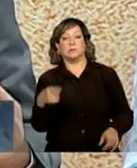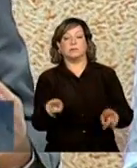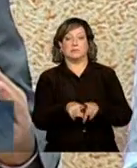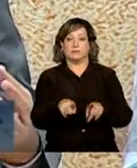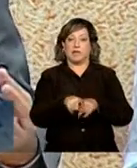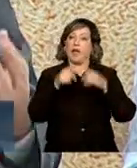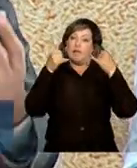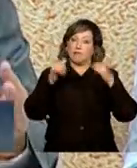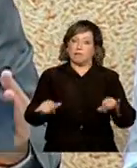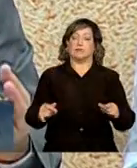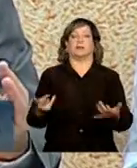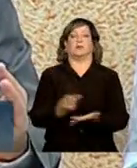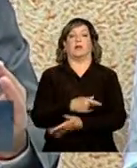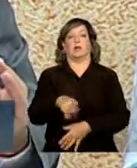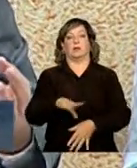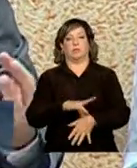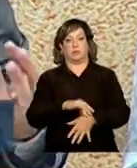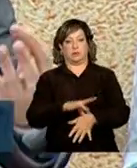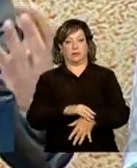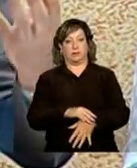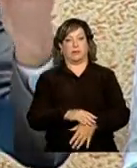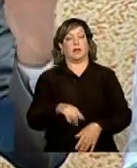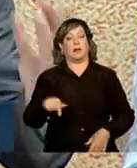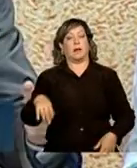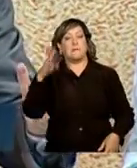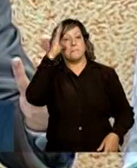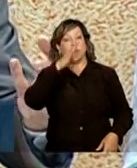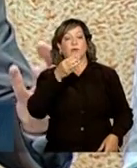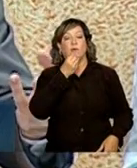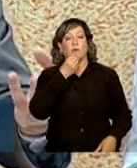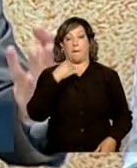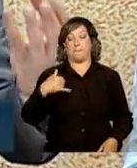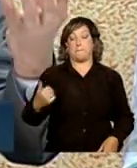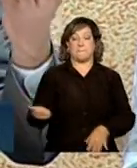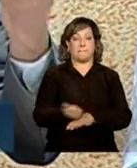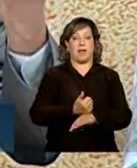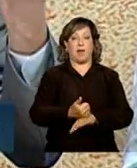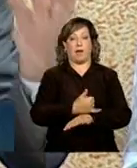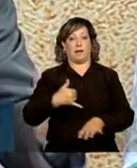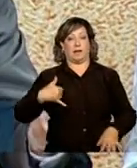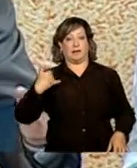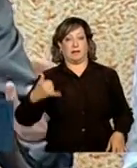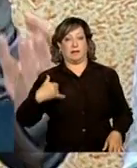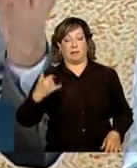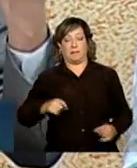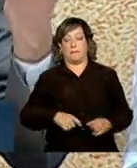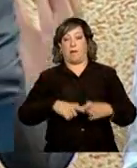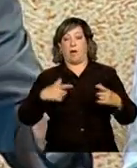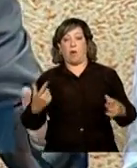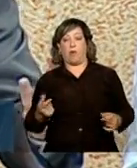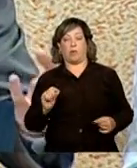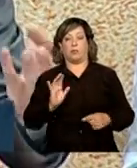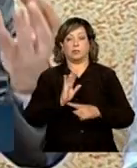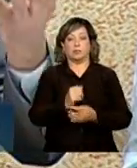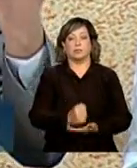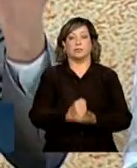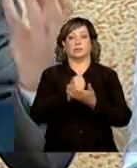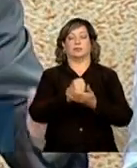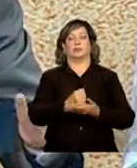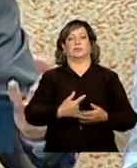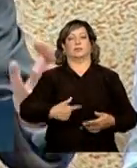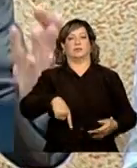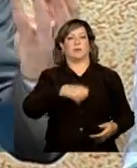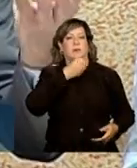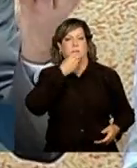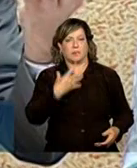oportunidade dessa combinação a melhor idade para gerar a maior proteção mai número de anticorpos com maior